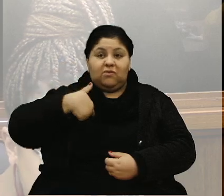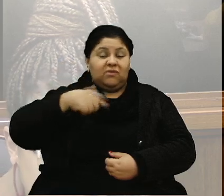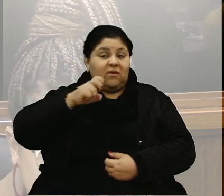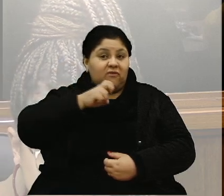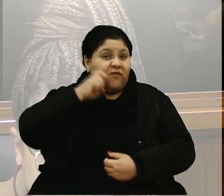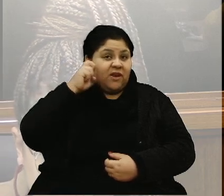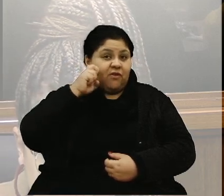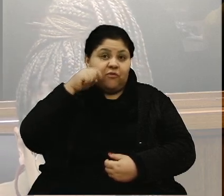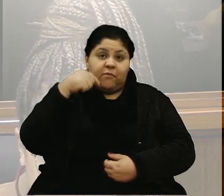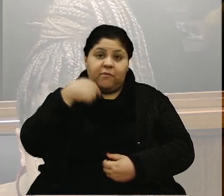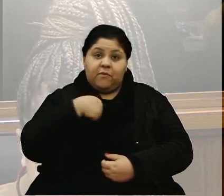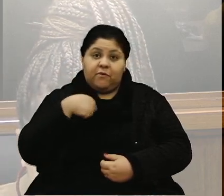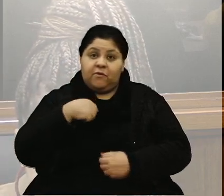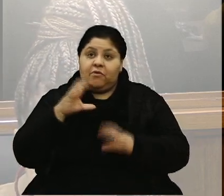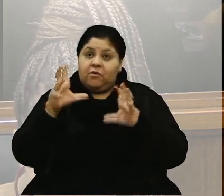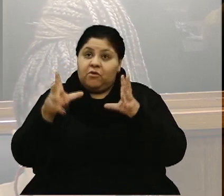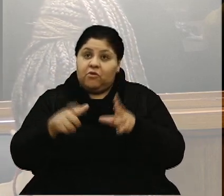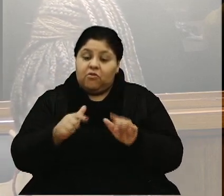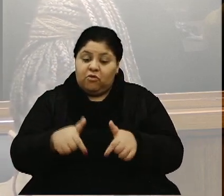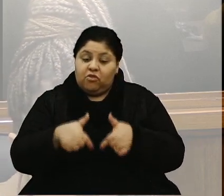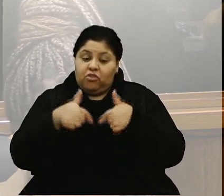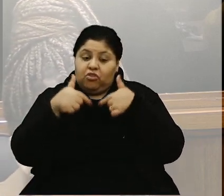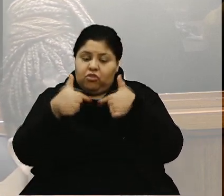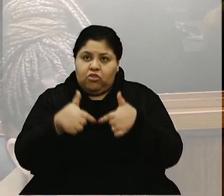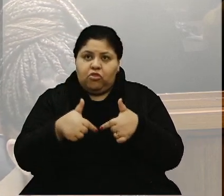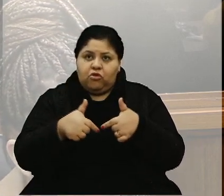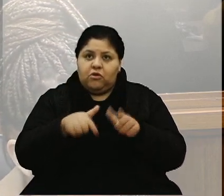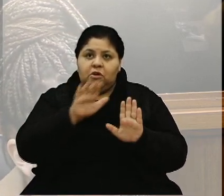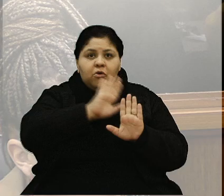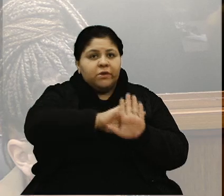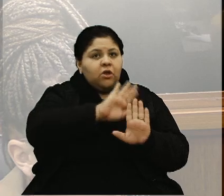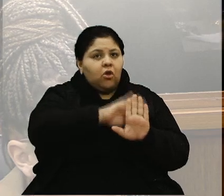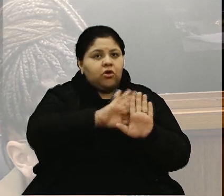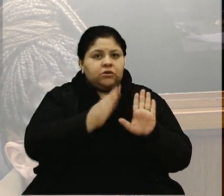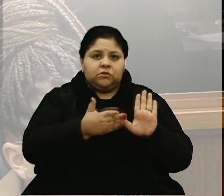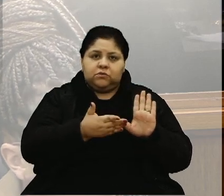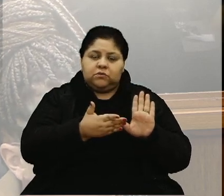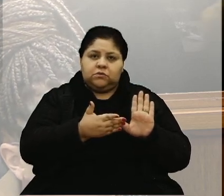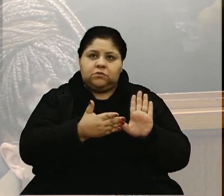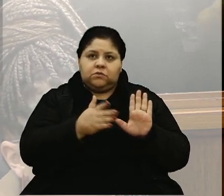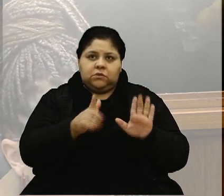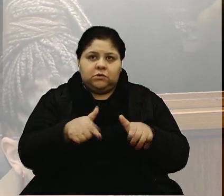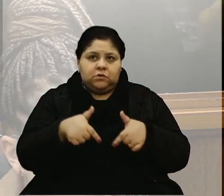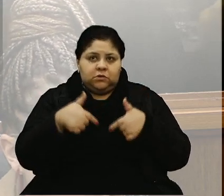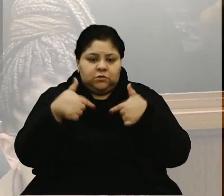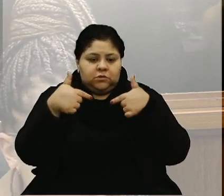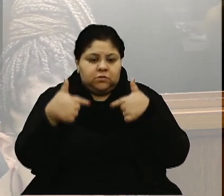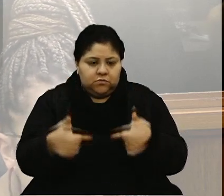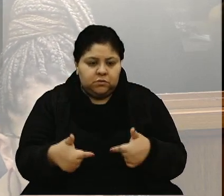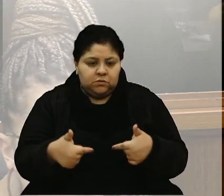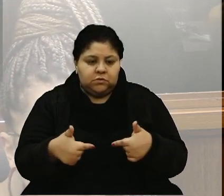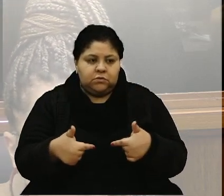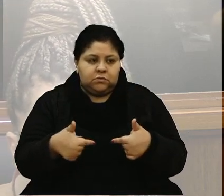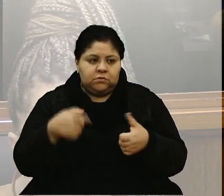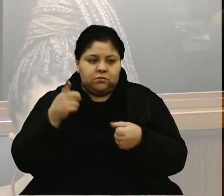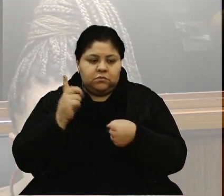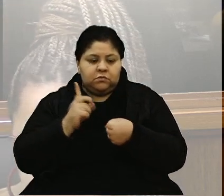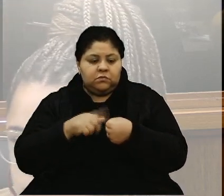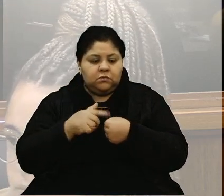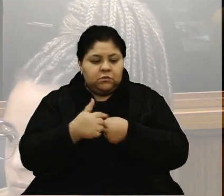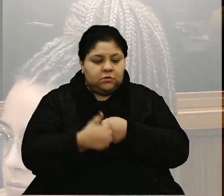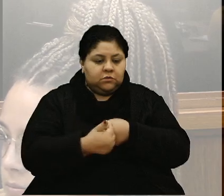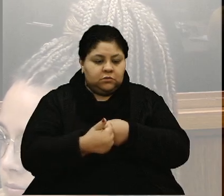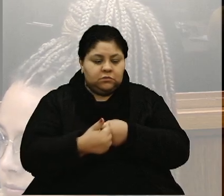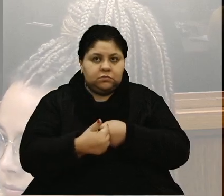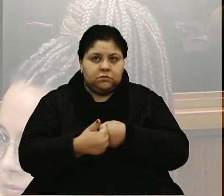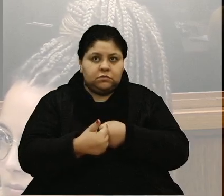para mim, todas as atitudes nossas são ideológicas. As atitudes que fazem a cidade